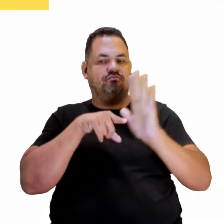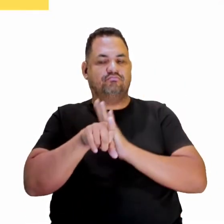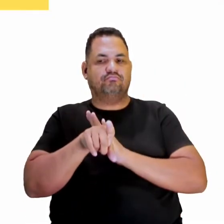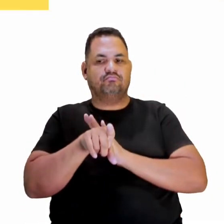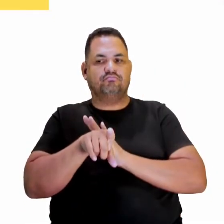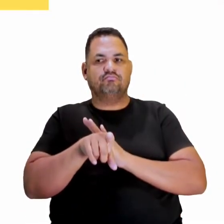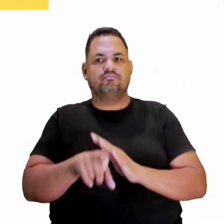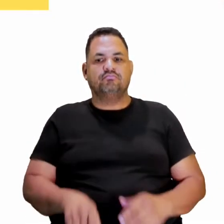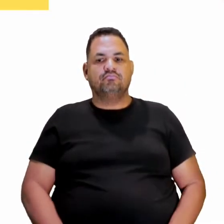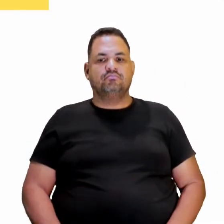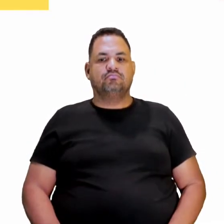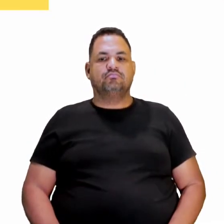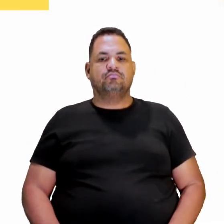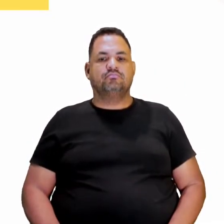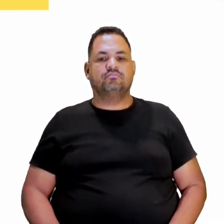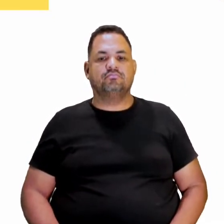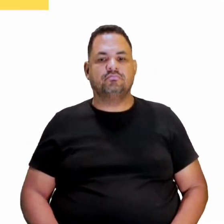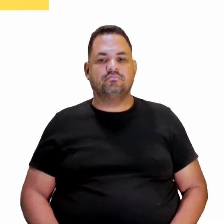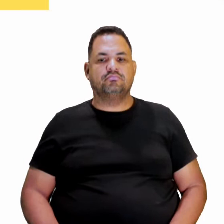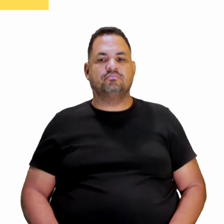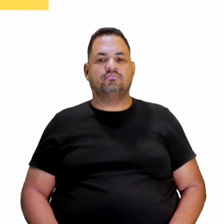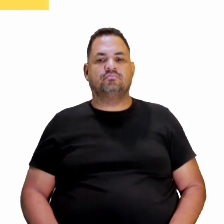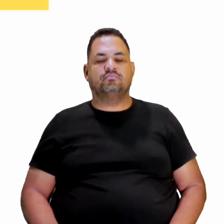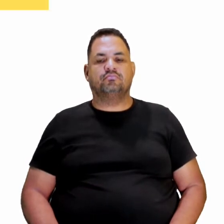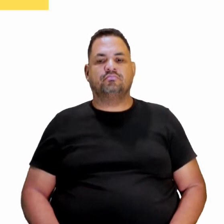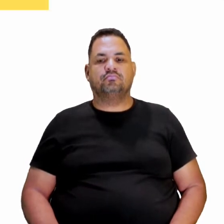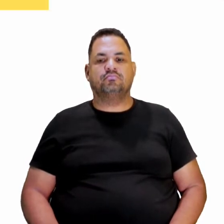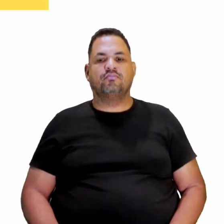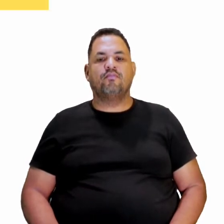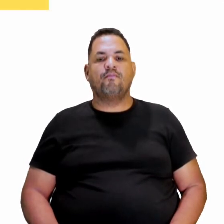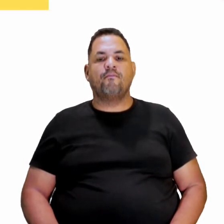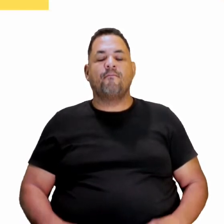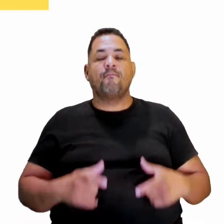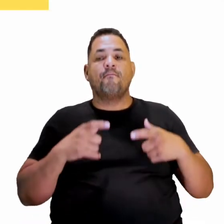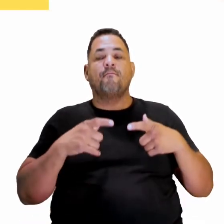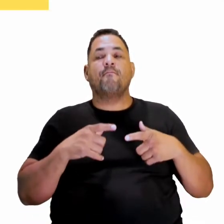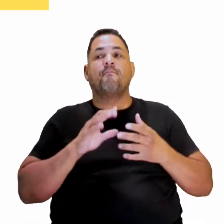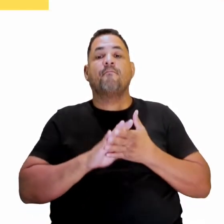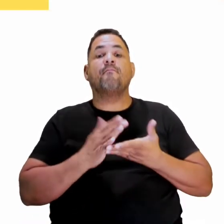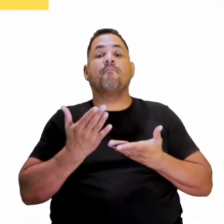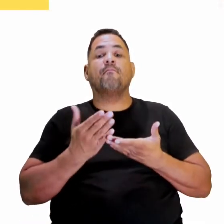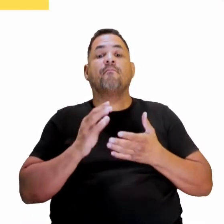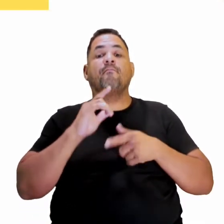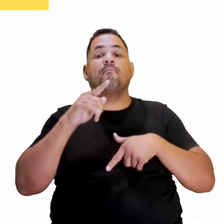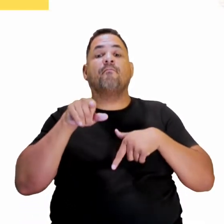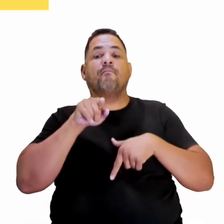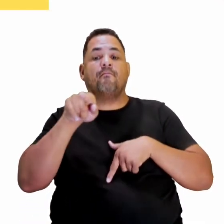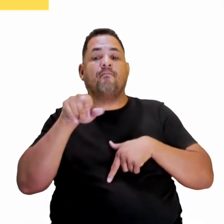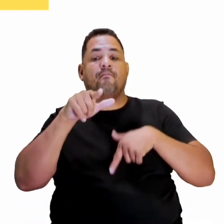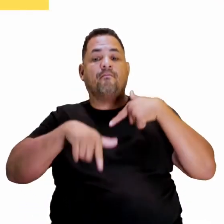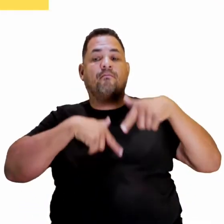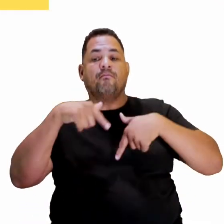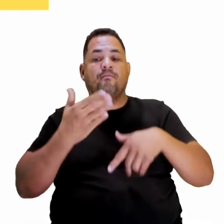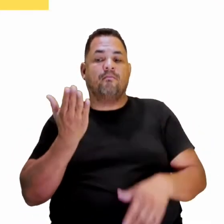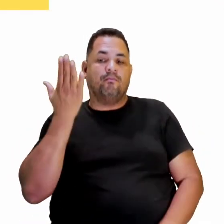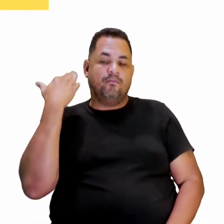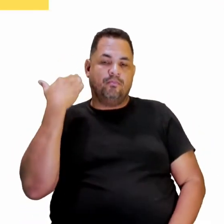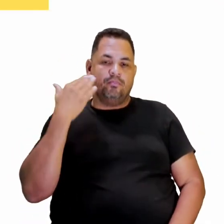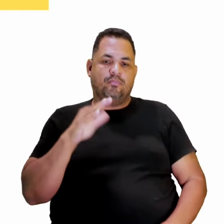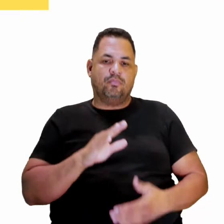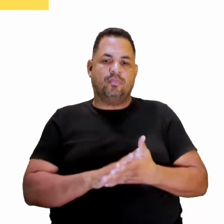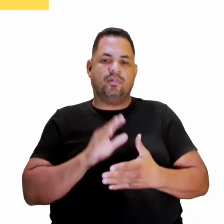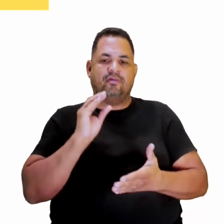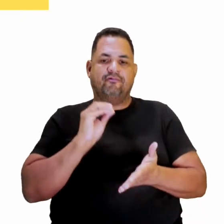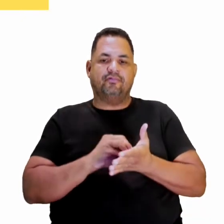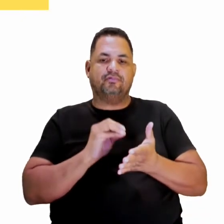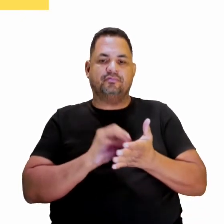pergunta desse jeito, where you worked, onde você trabalhou. Tá faltando aqui uma coisa importante, que é o